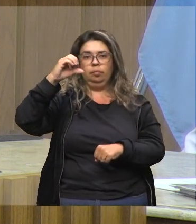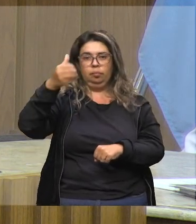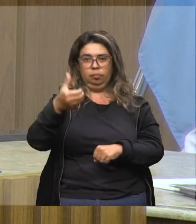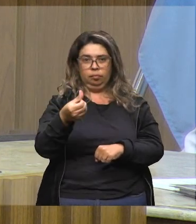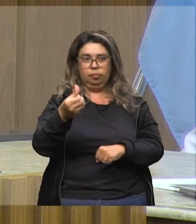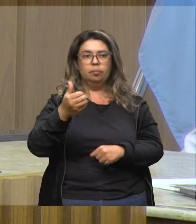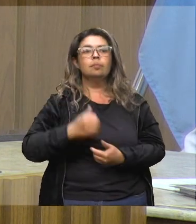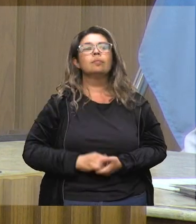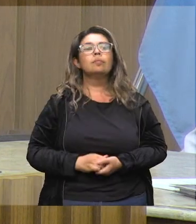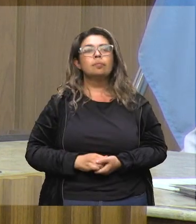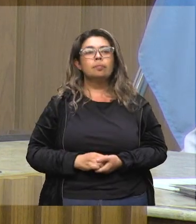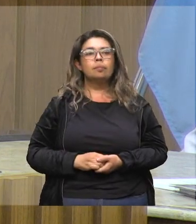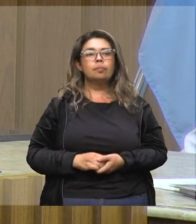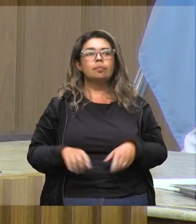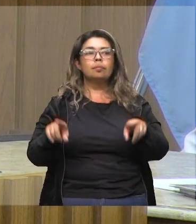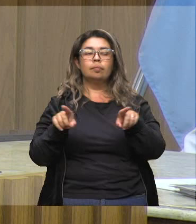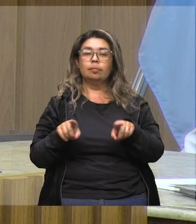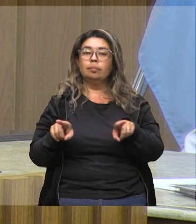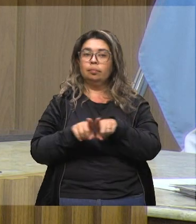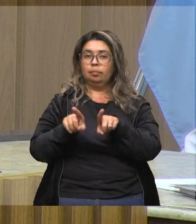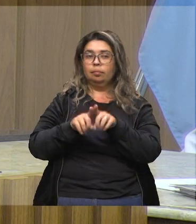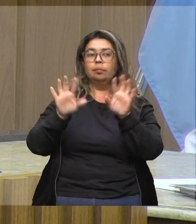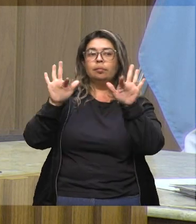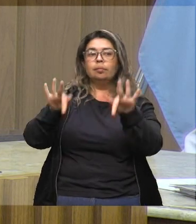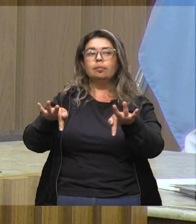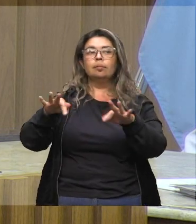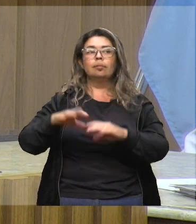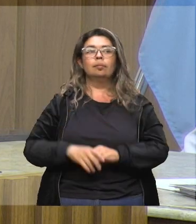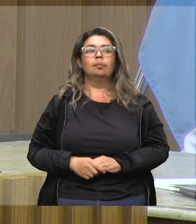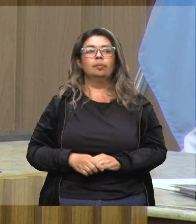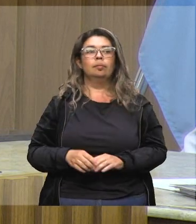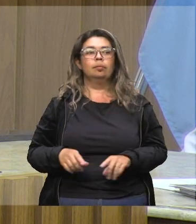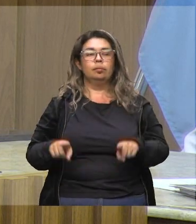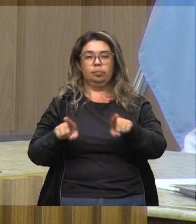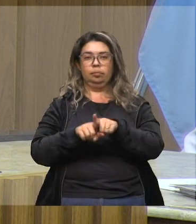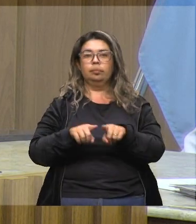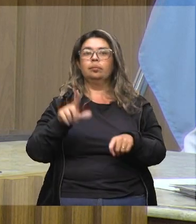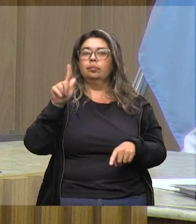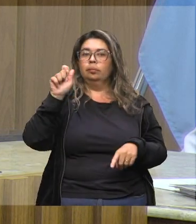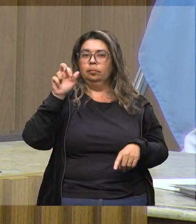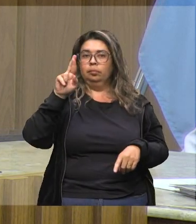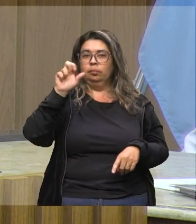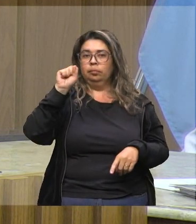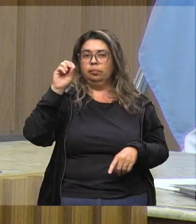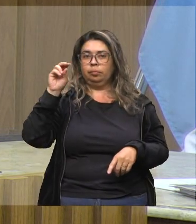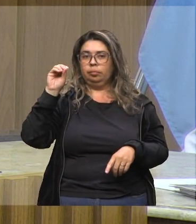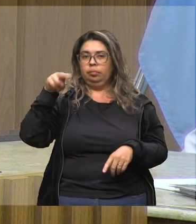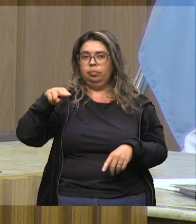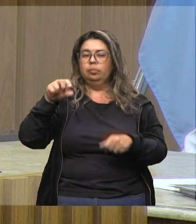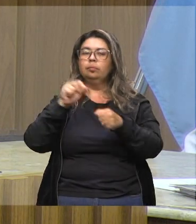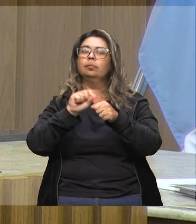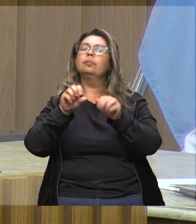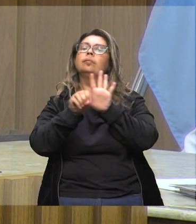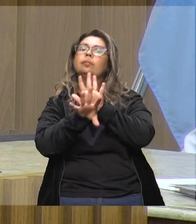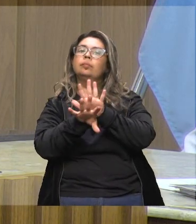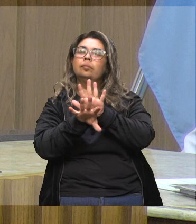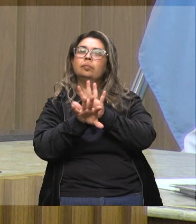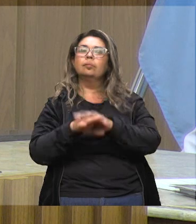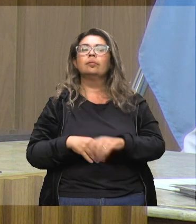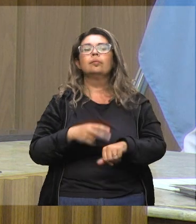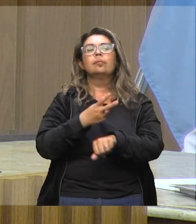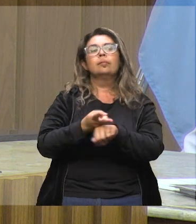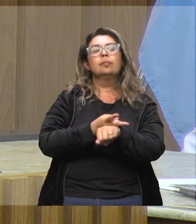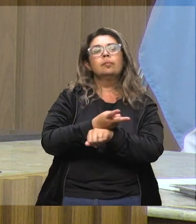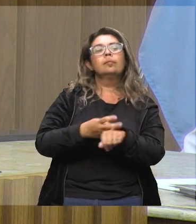99716-9296. Também, só para finalizar, assim como o Gerson foi procurado e fez uma indicação também, foi procurado até